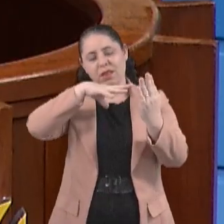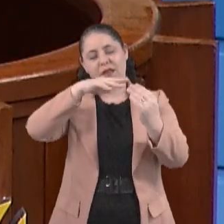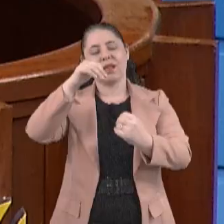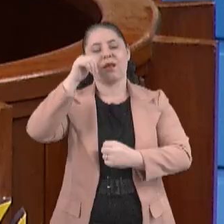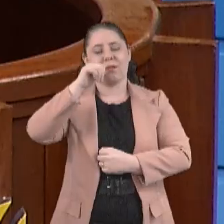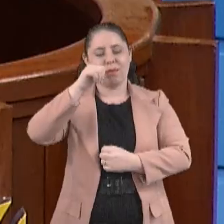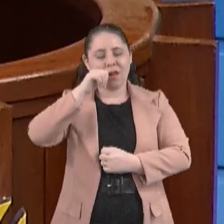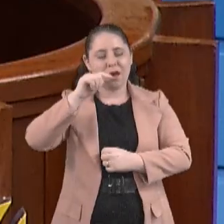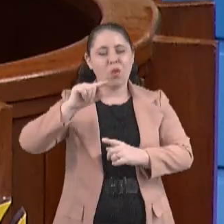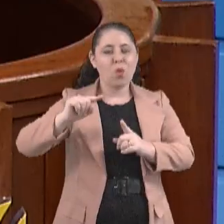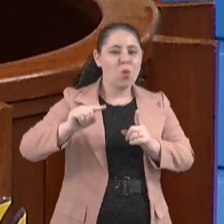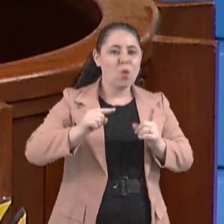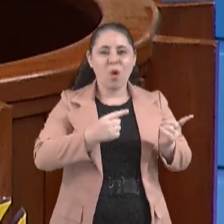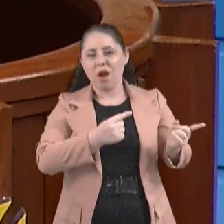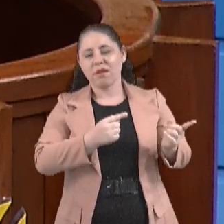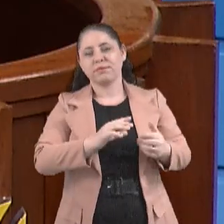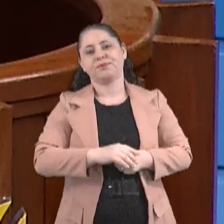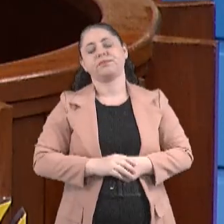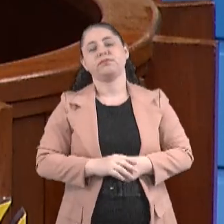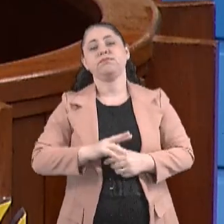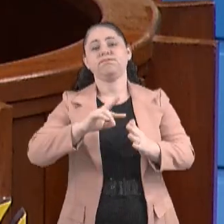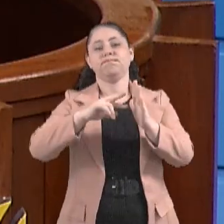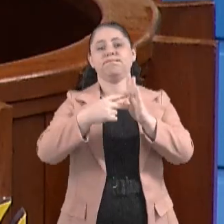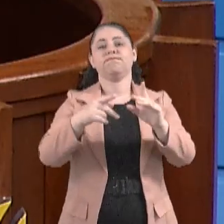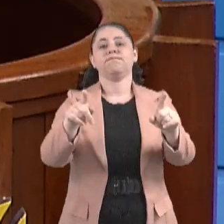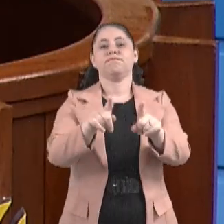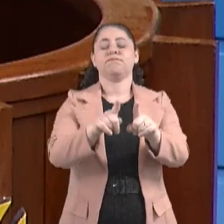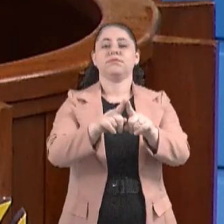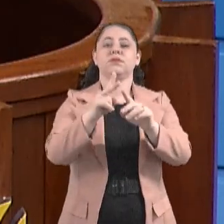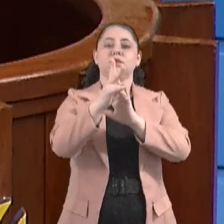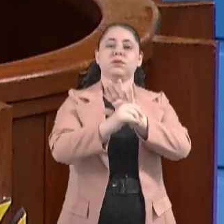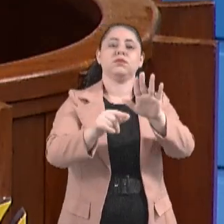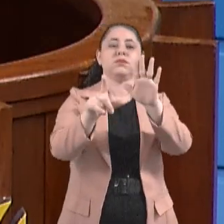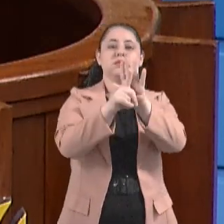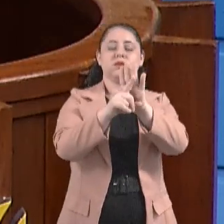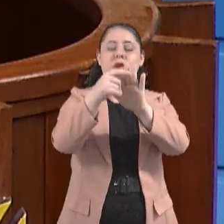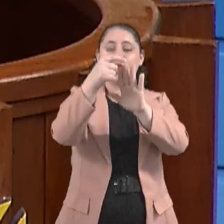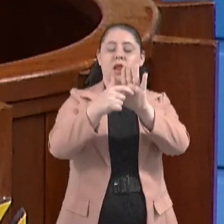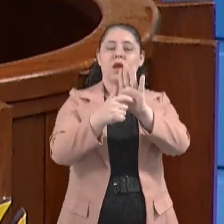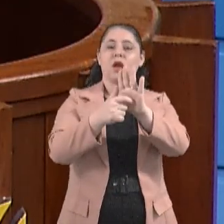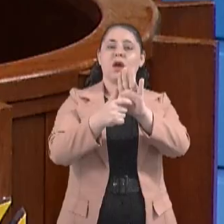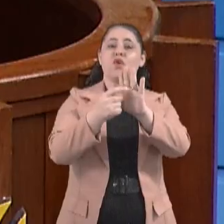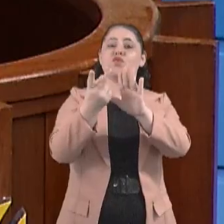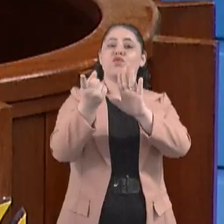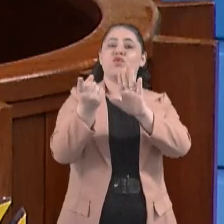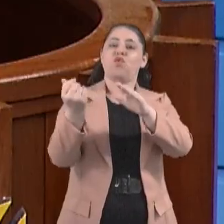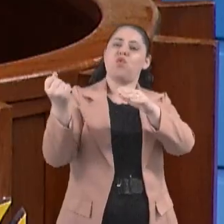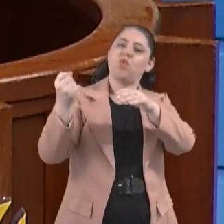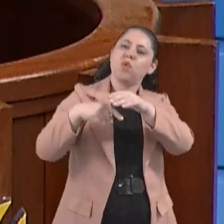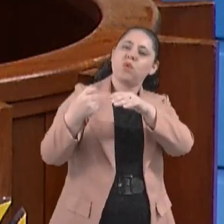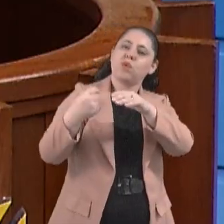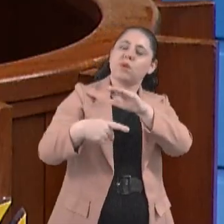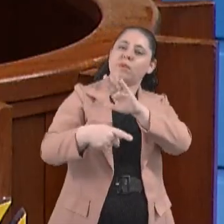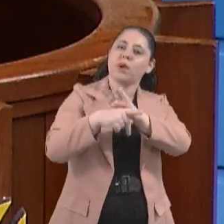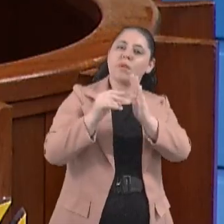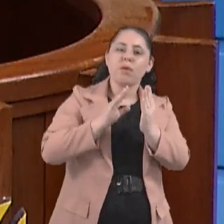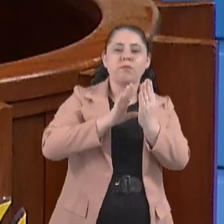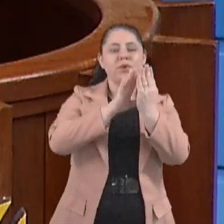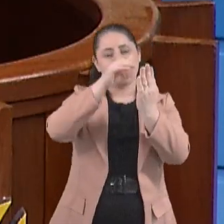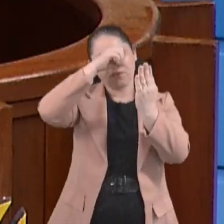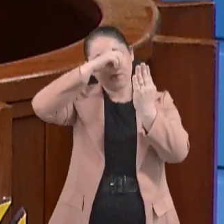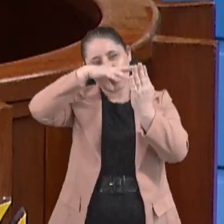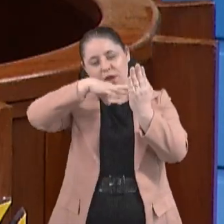contra as mulheres. E, nesse sentido, nós apresentamos aqui também um projeto de lei que é um fundo de enfrentamento